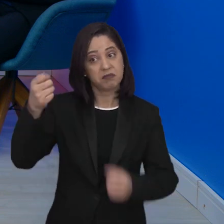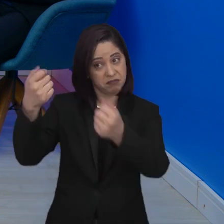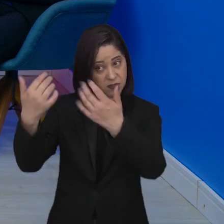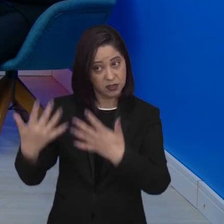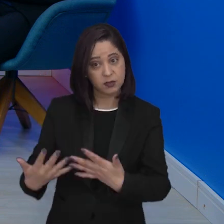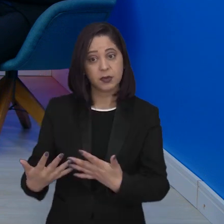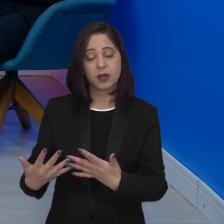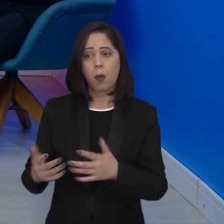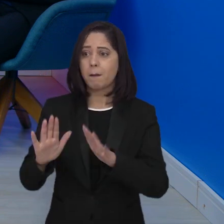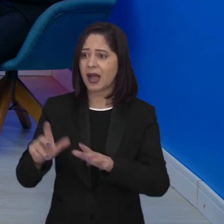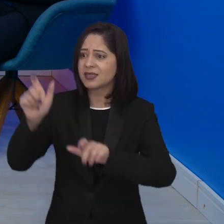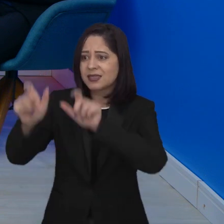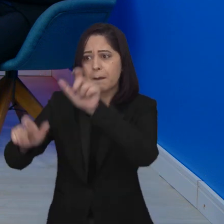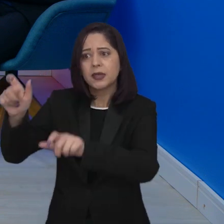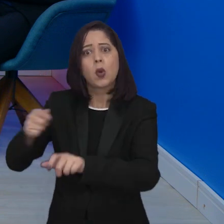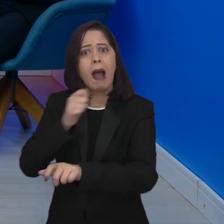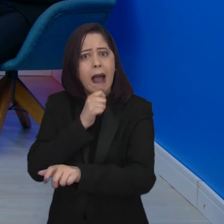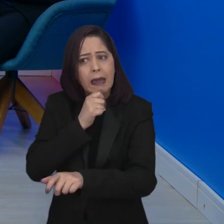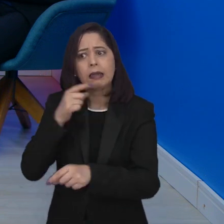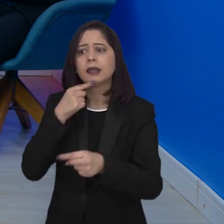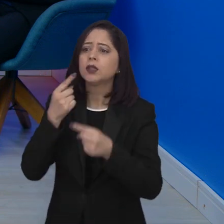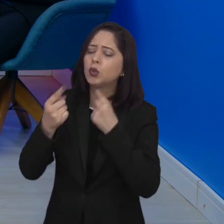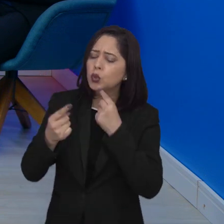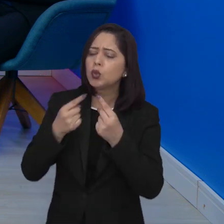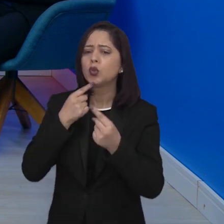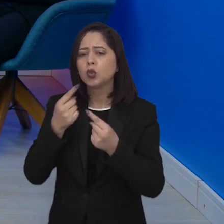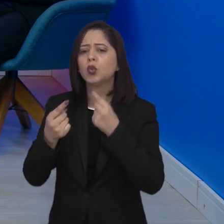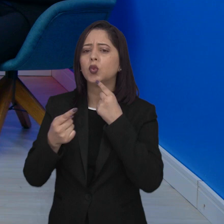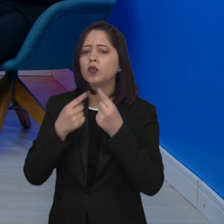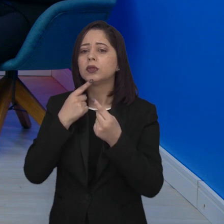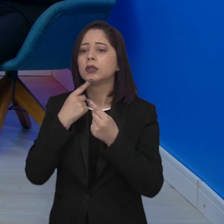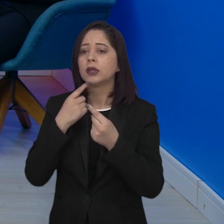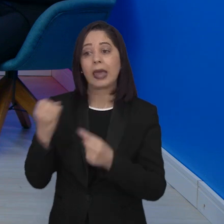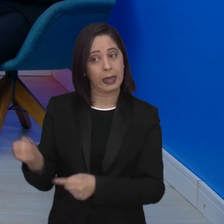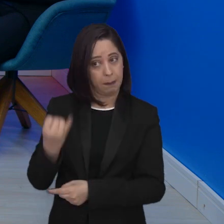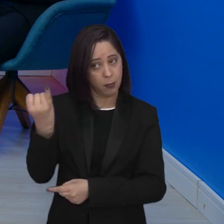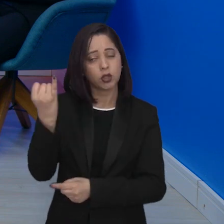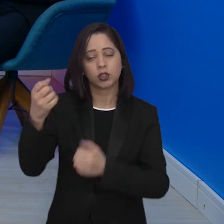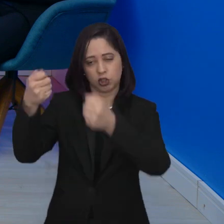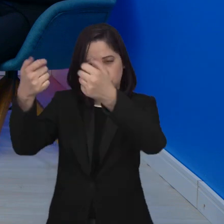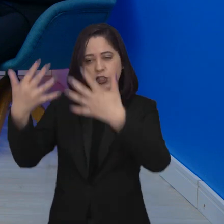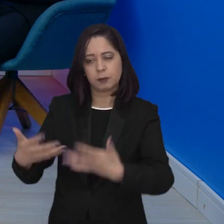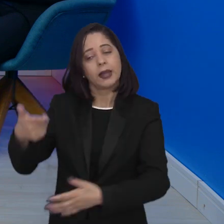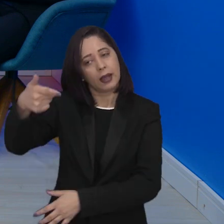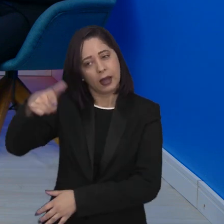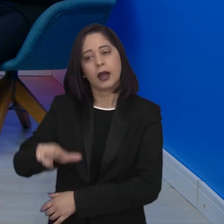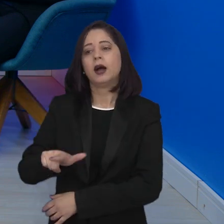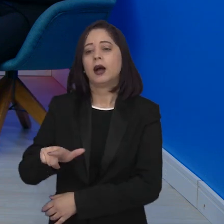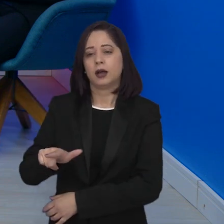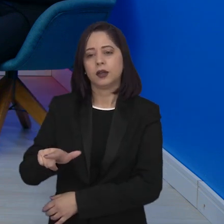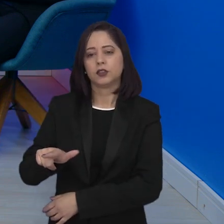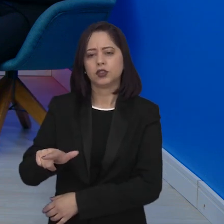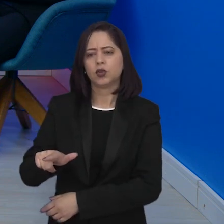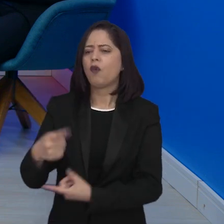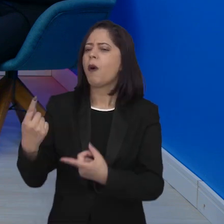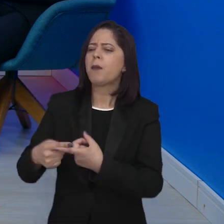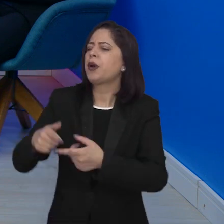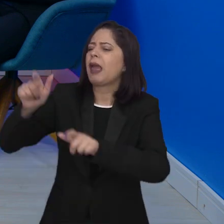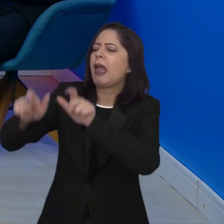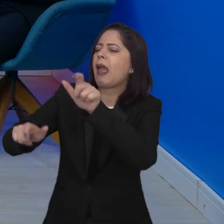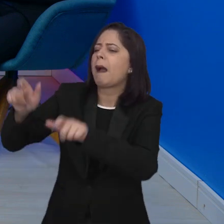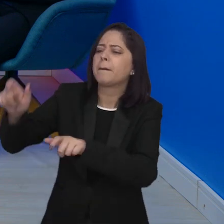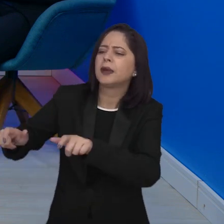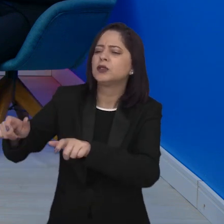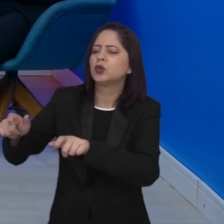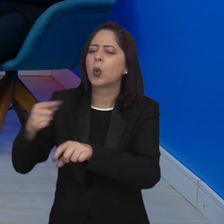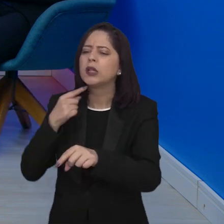começo, né, mas trata-se de uma dúvida recorrente, né? Então é importante a gente reforçar e entender também por que tantas